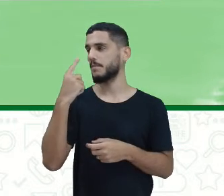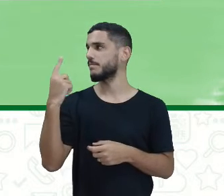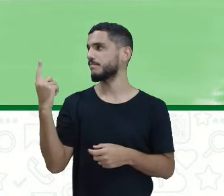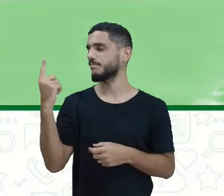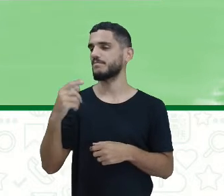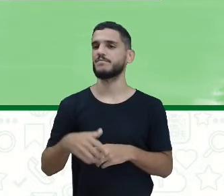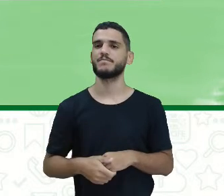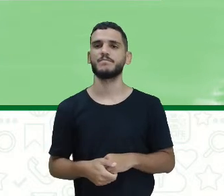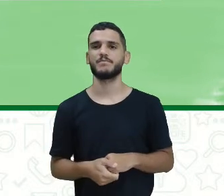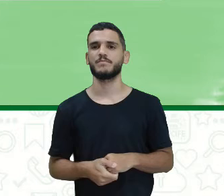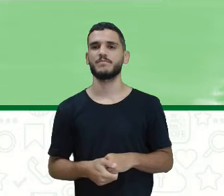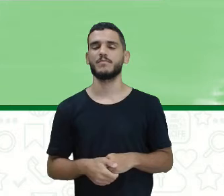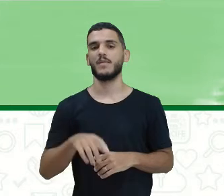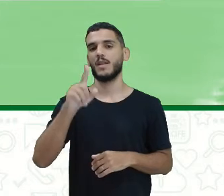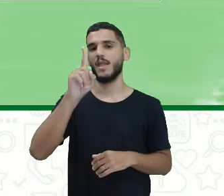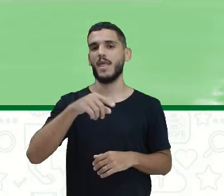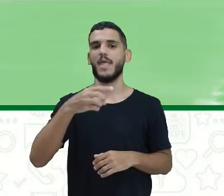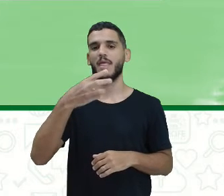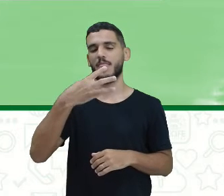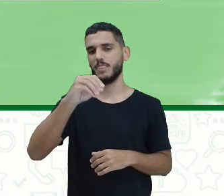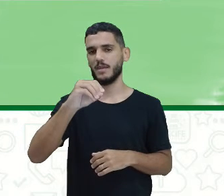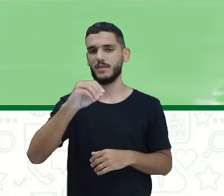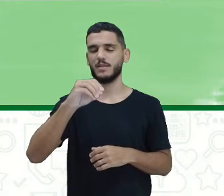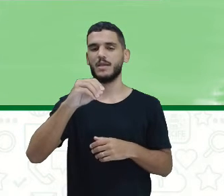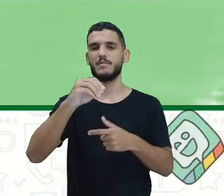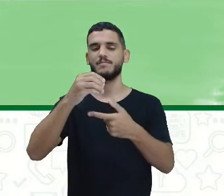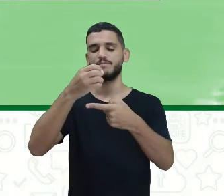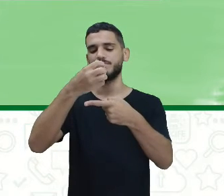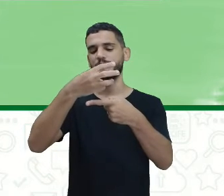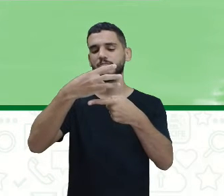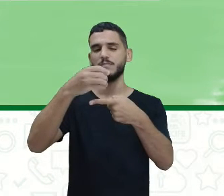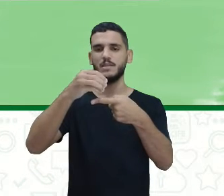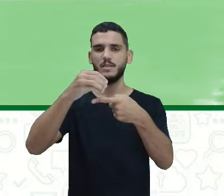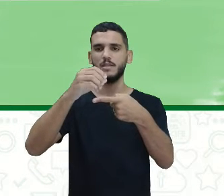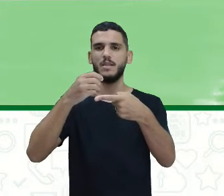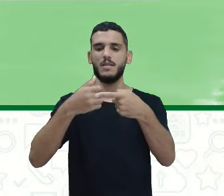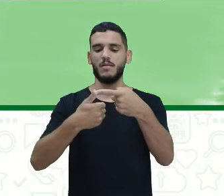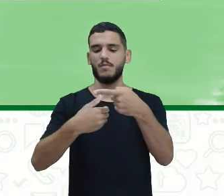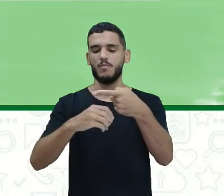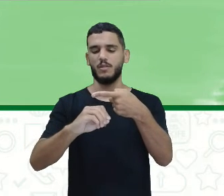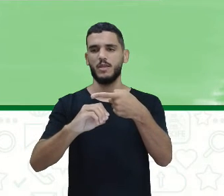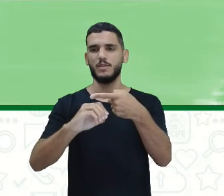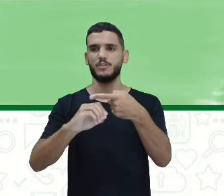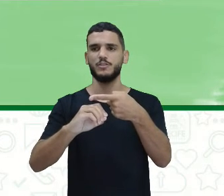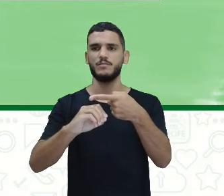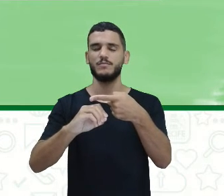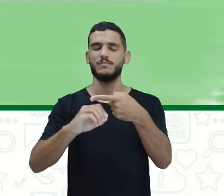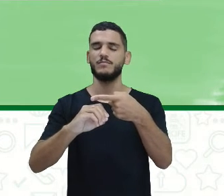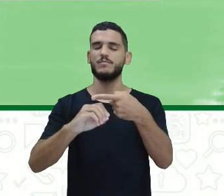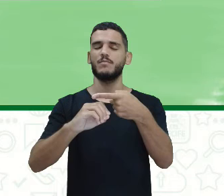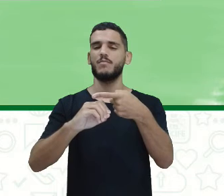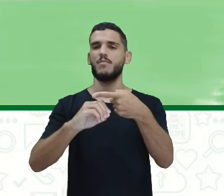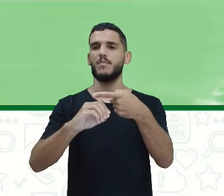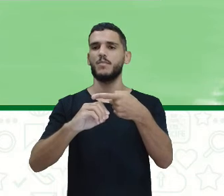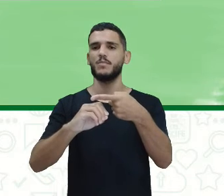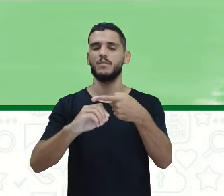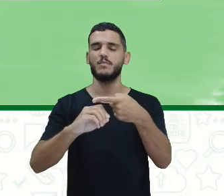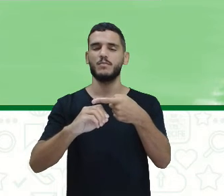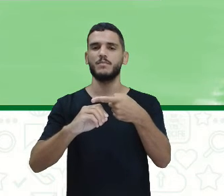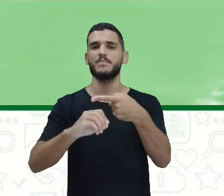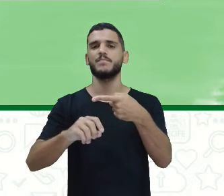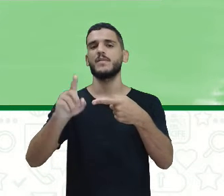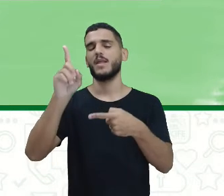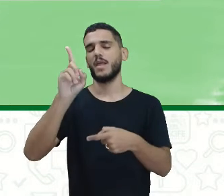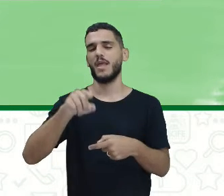média. Então, é 30, que vai dividir por 10, olha só, e